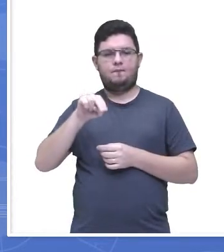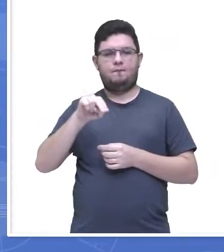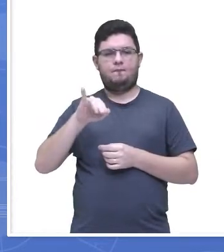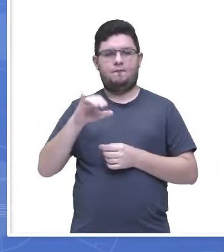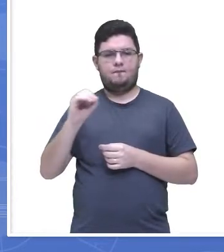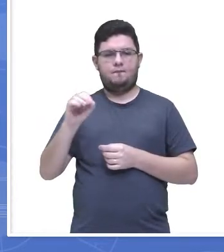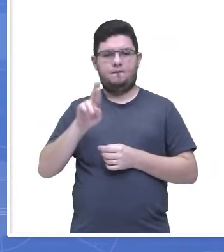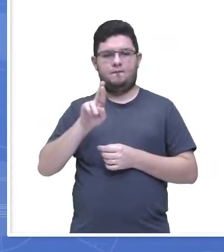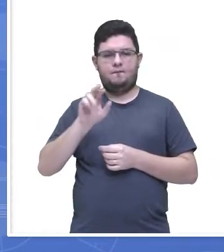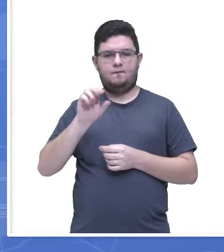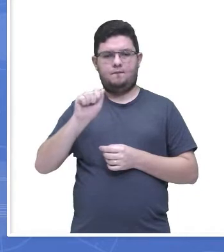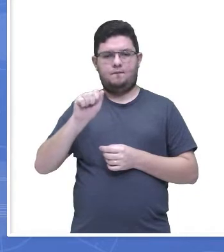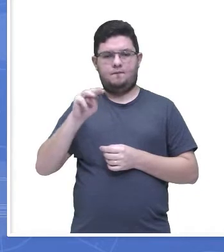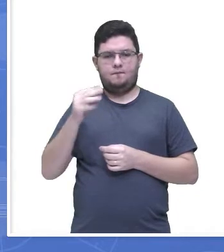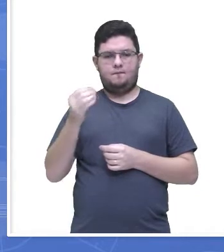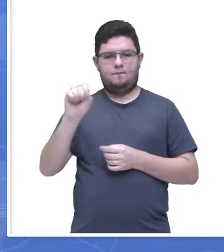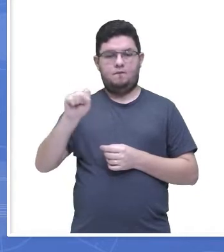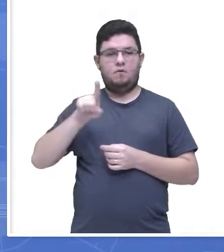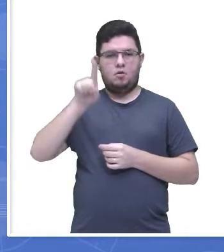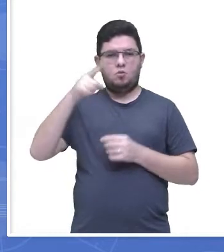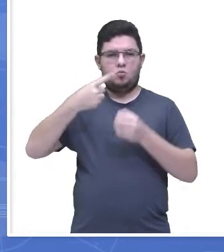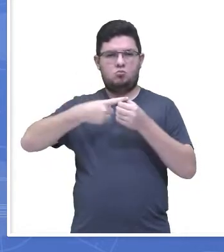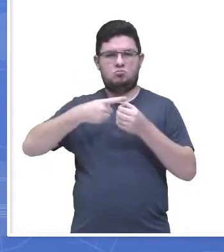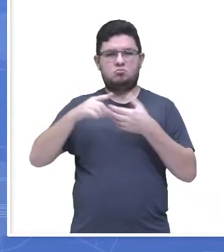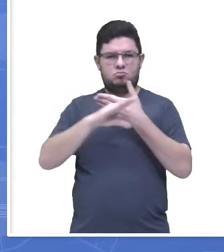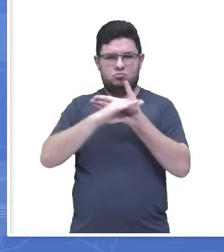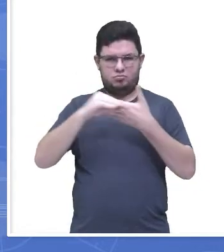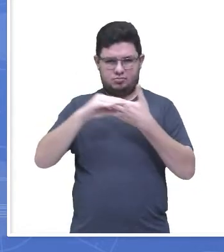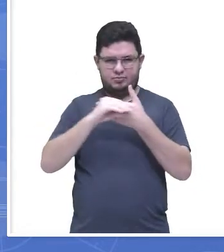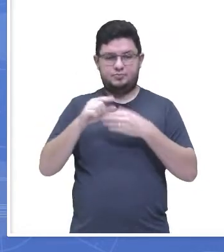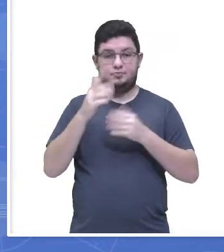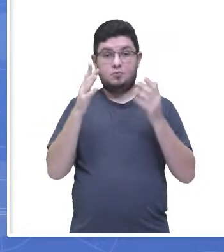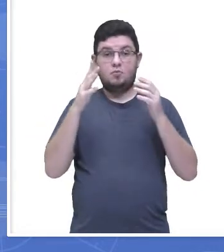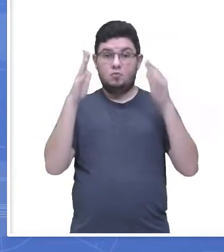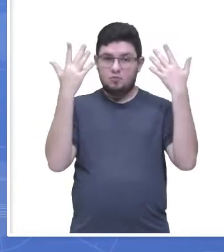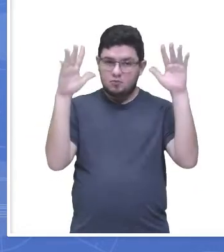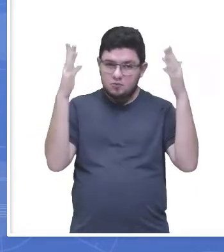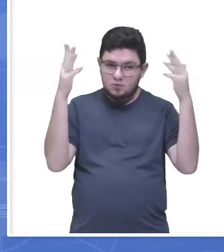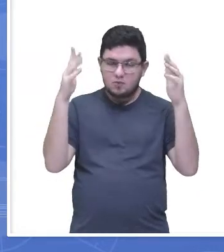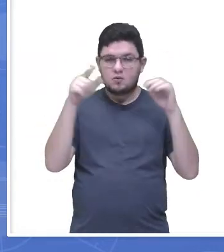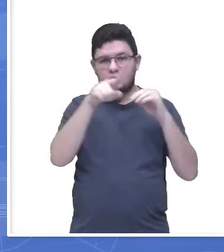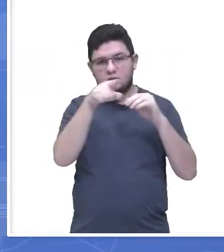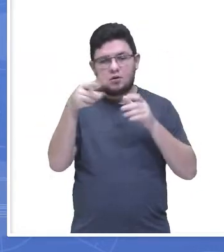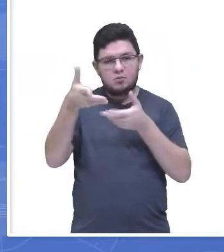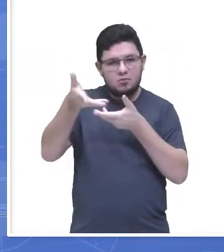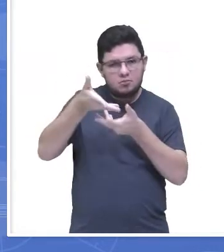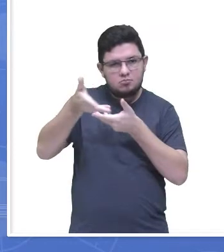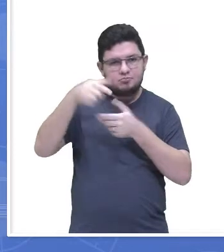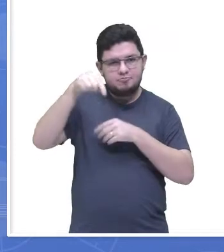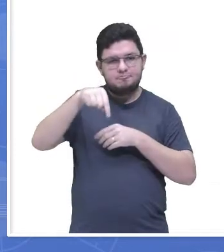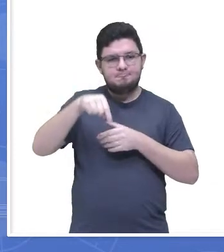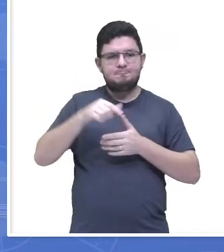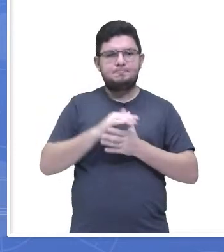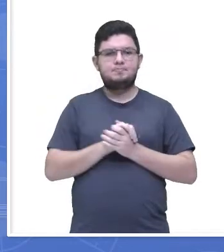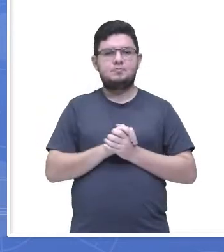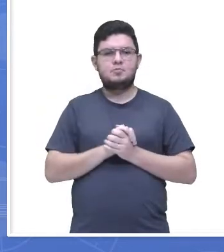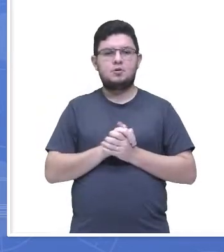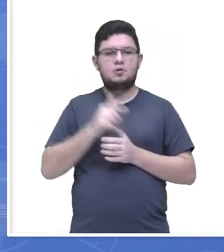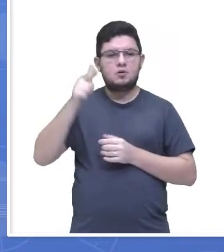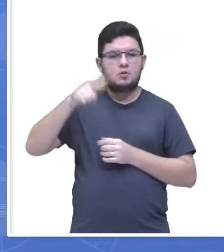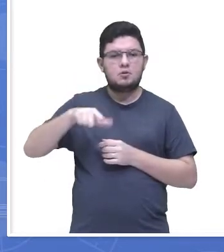cultural imaterial, anote bem isso aqui, ó, imaterial. A. Danças e